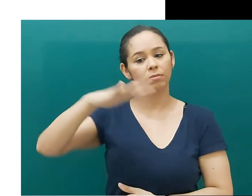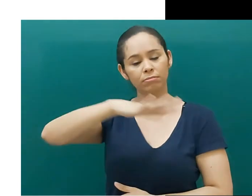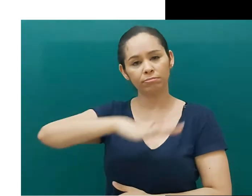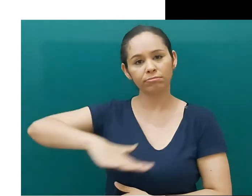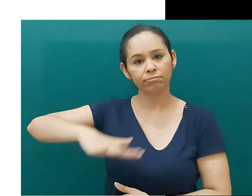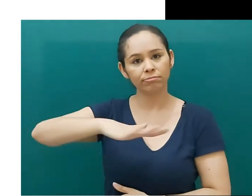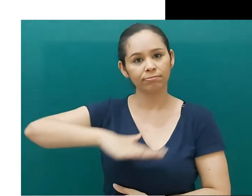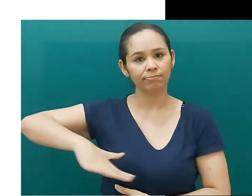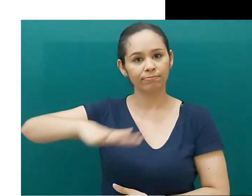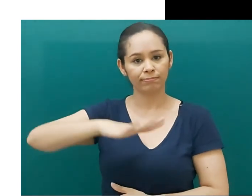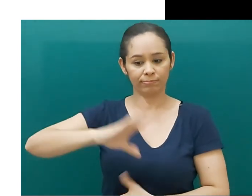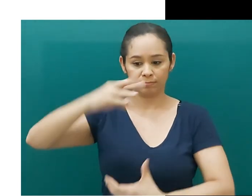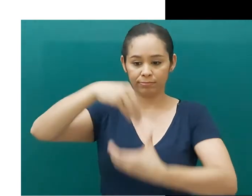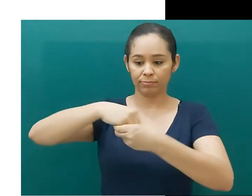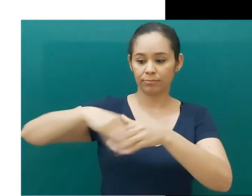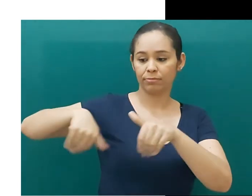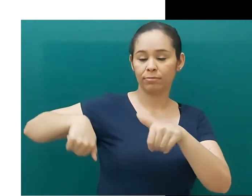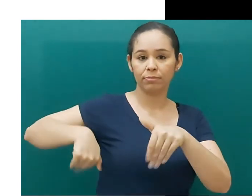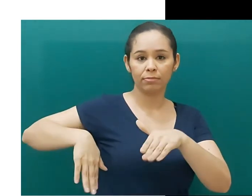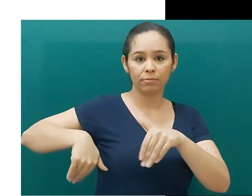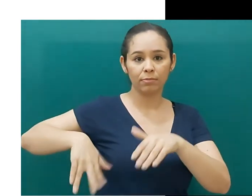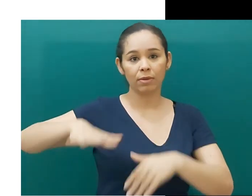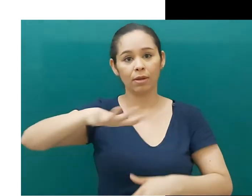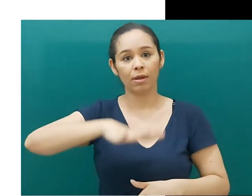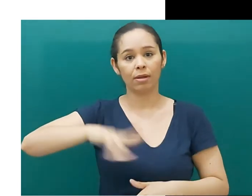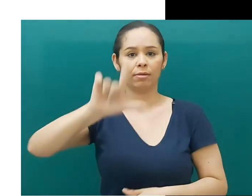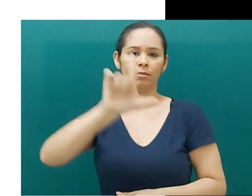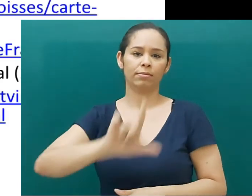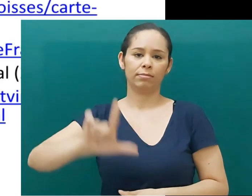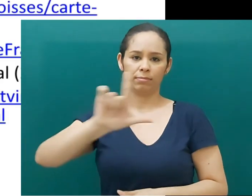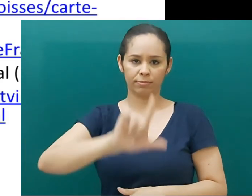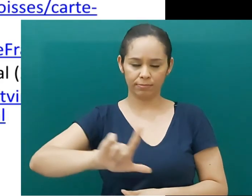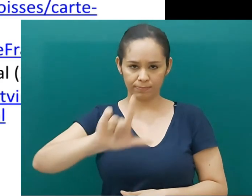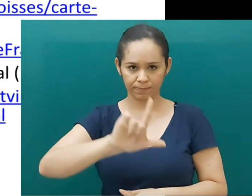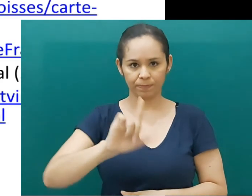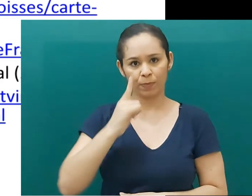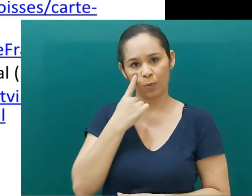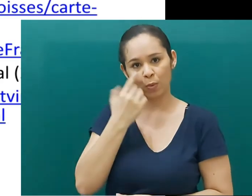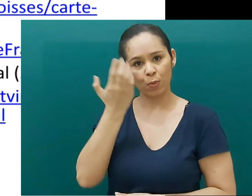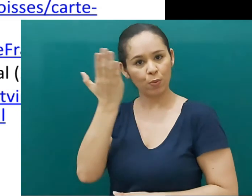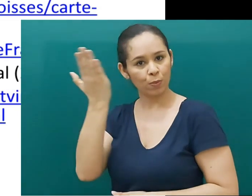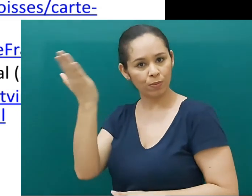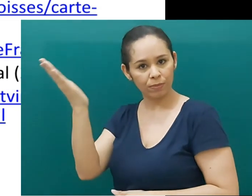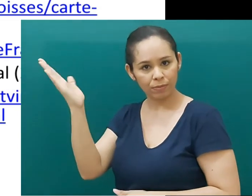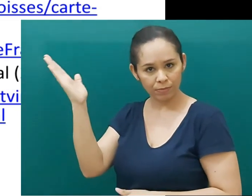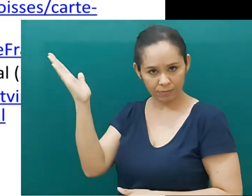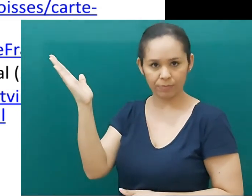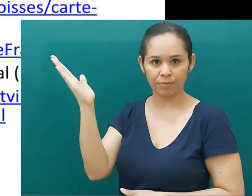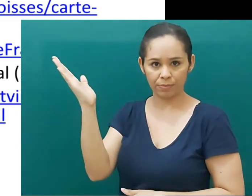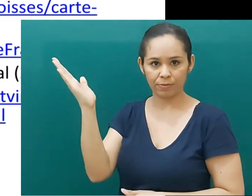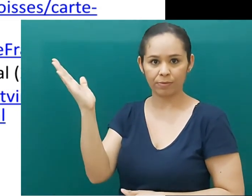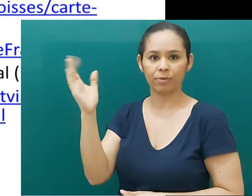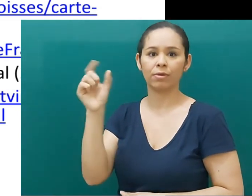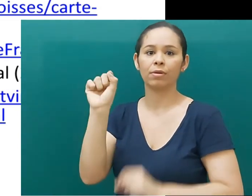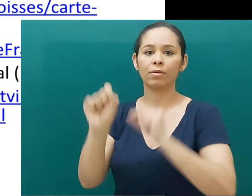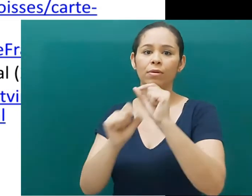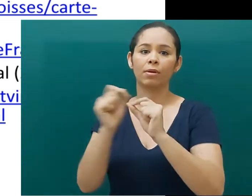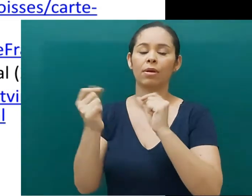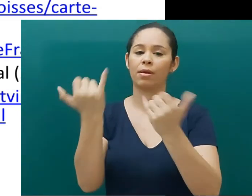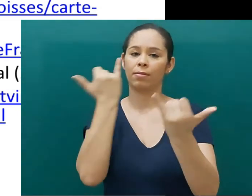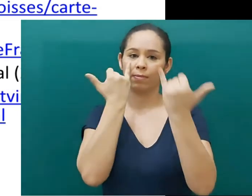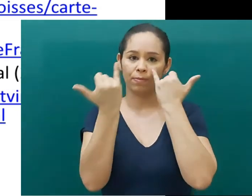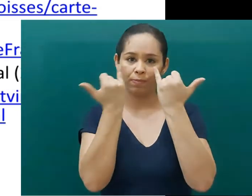da Guiana Francesa em relação à literatura. Essas aqui são as